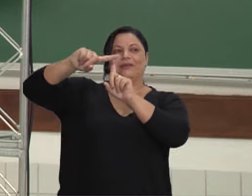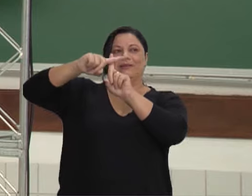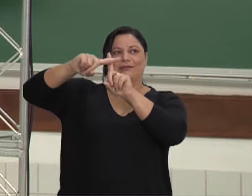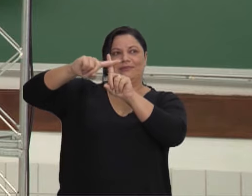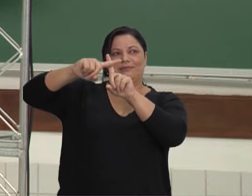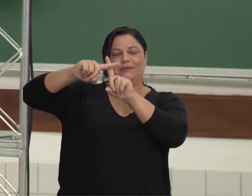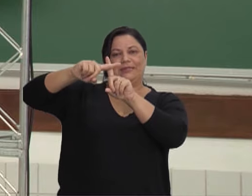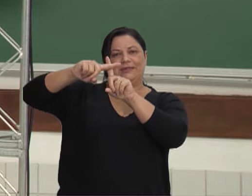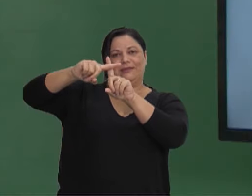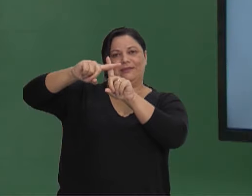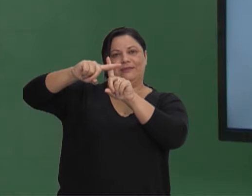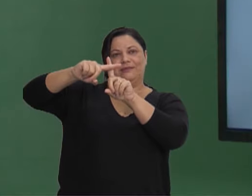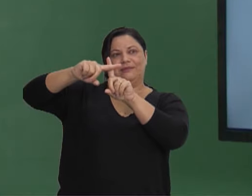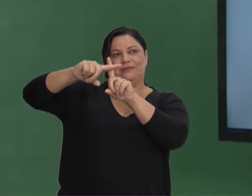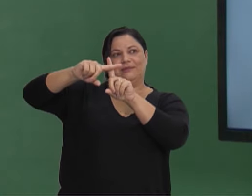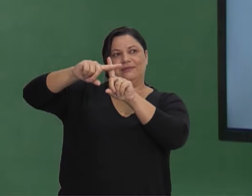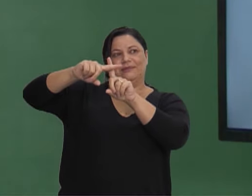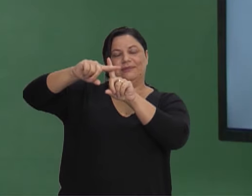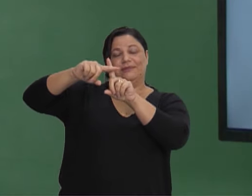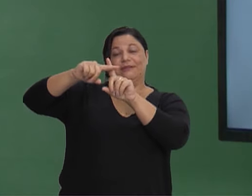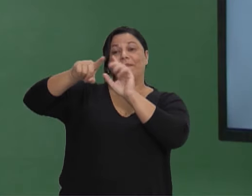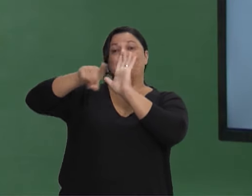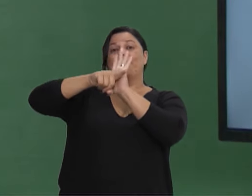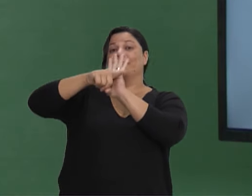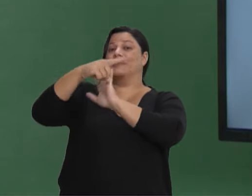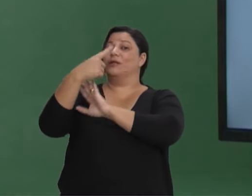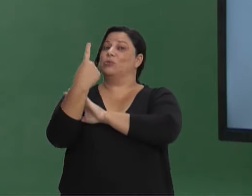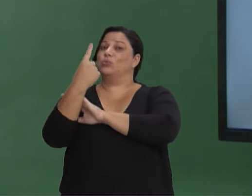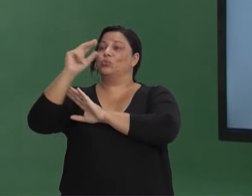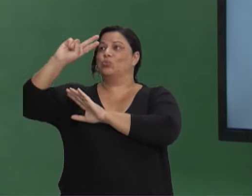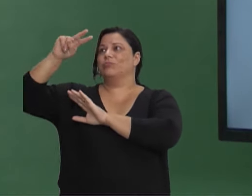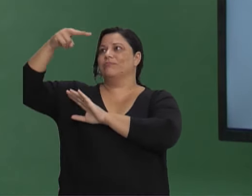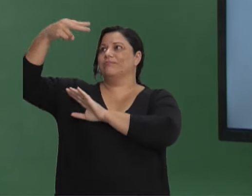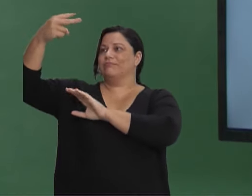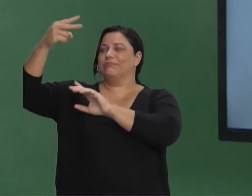1 ao quadrado. Tranquilo?